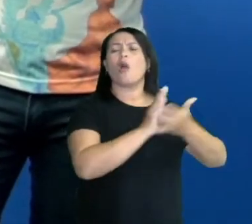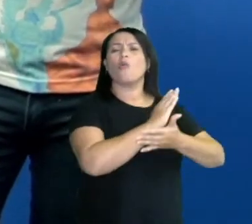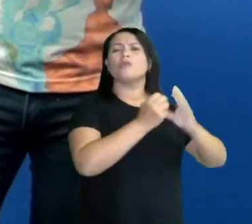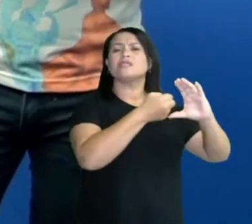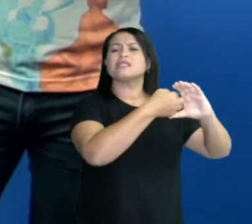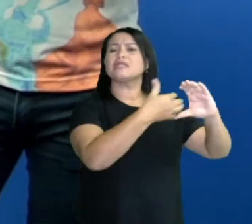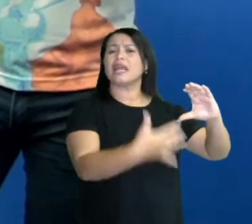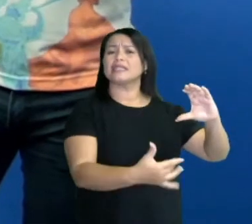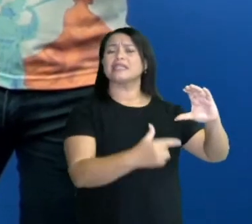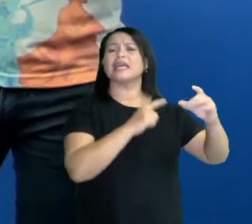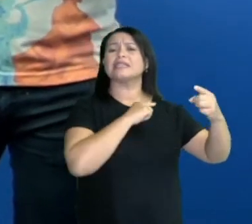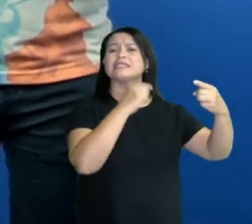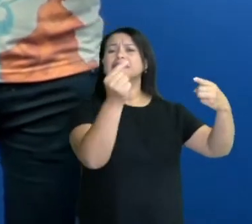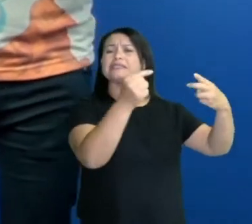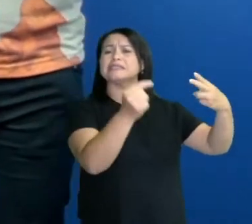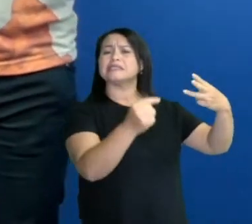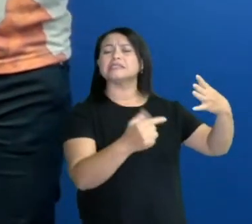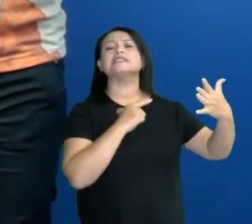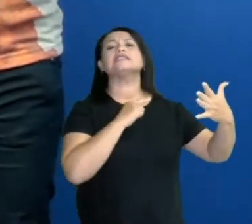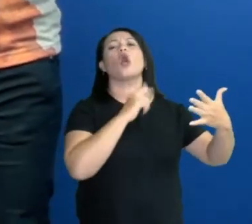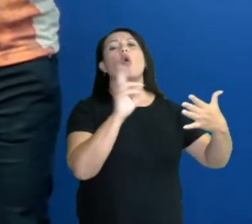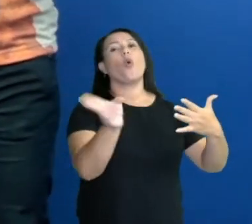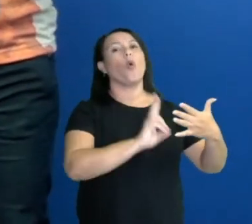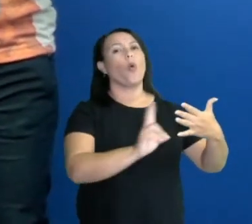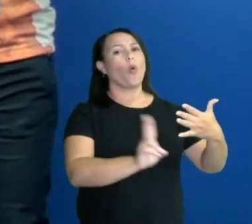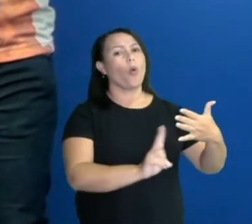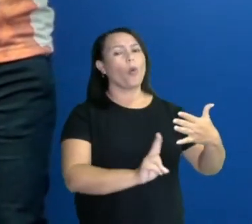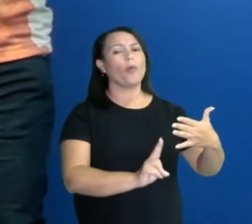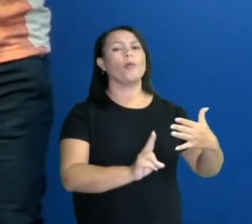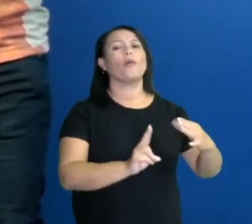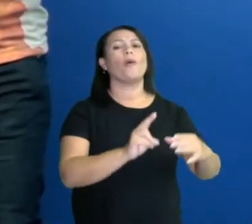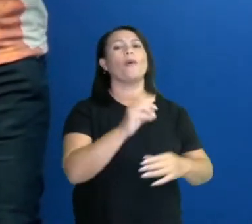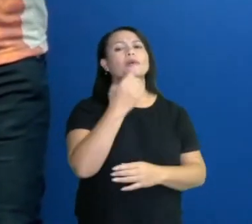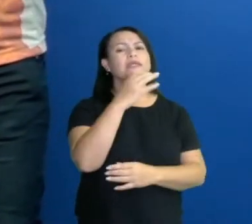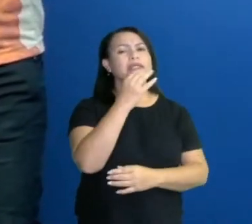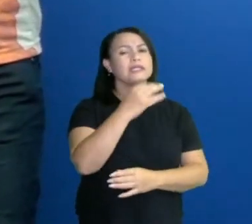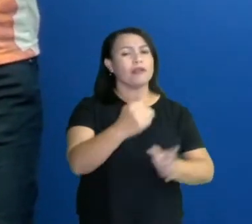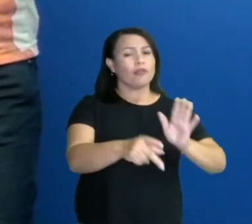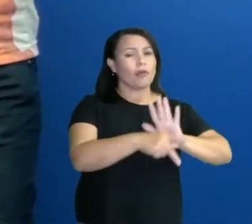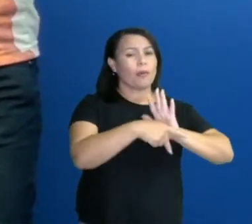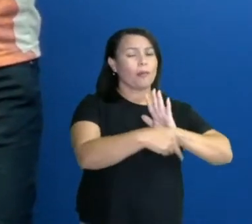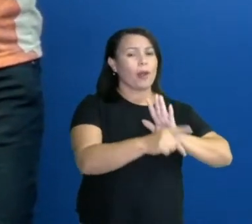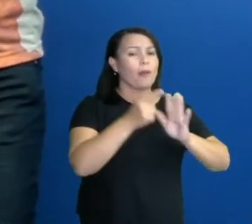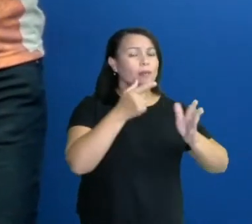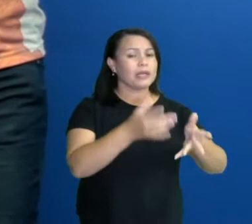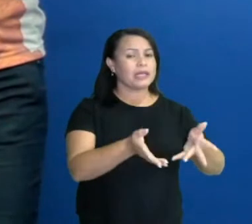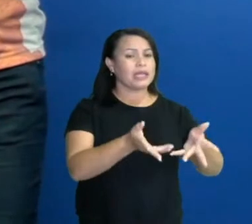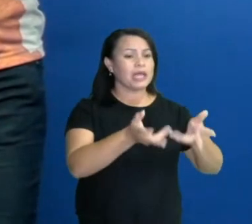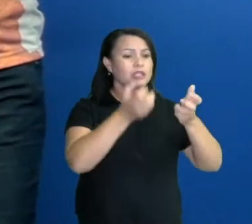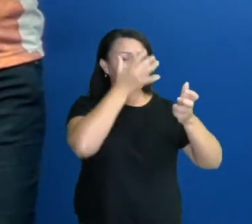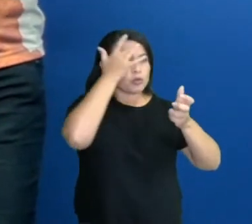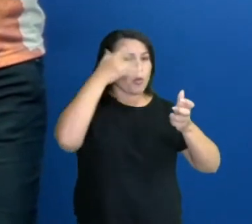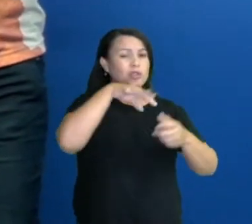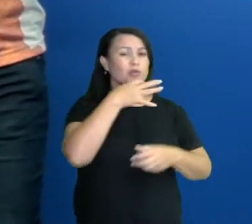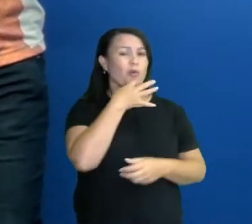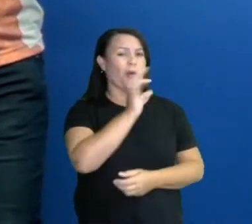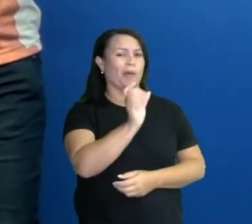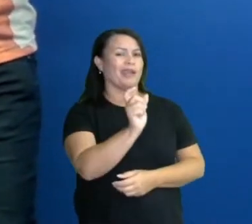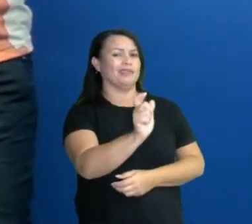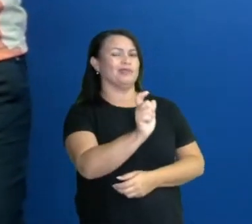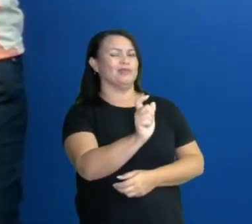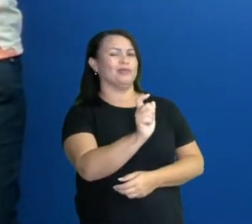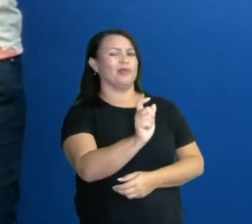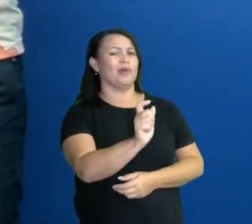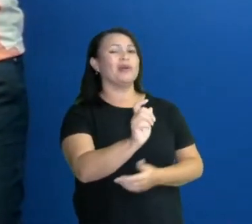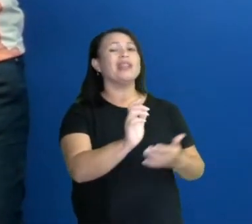características e adquire um nome científico e que por esse nome ele é conhecido por todo mundo. Então nós temos